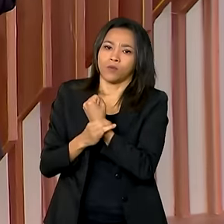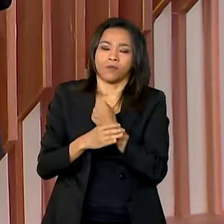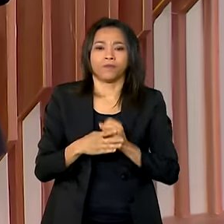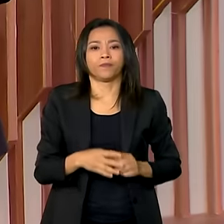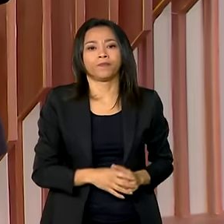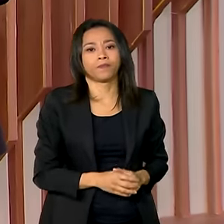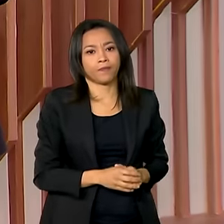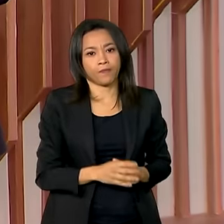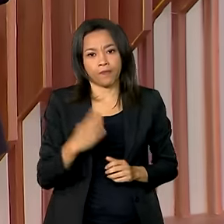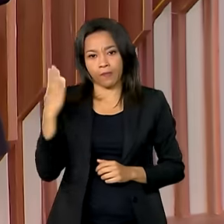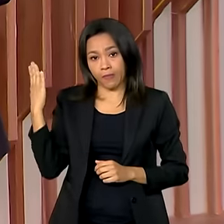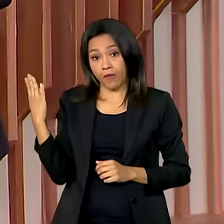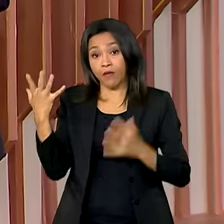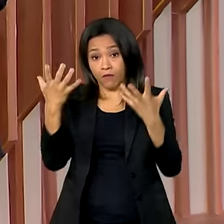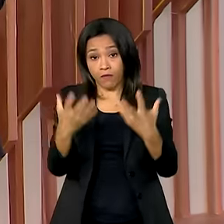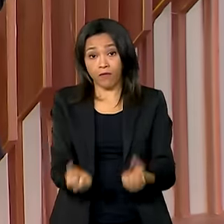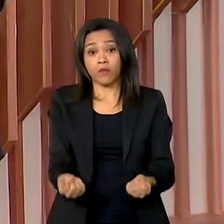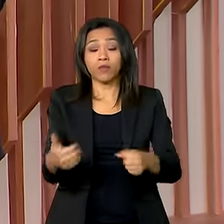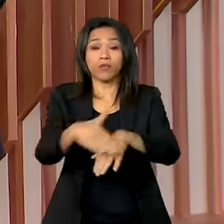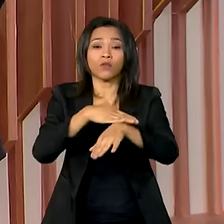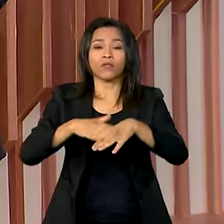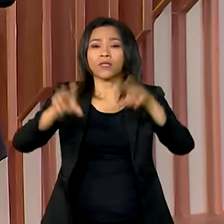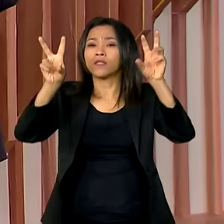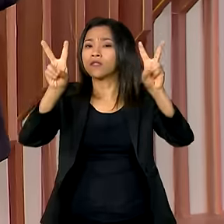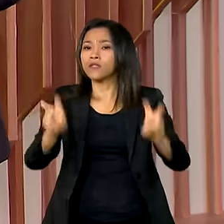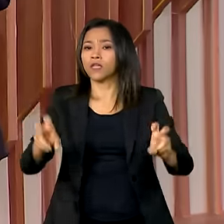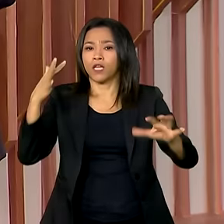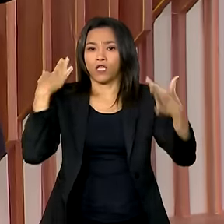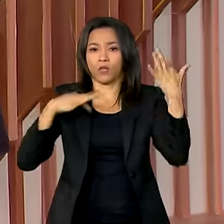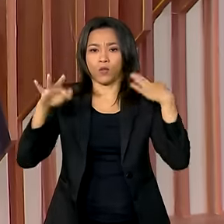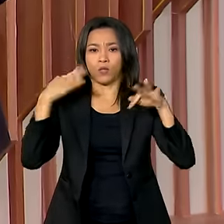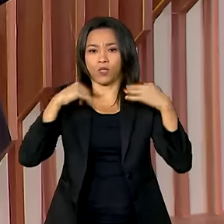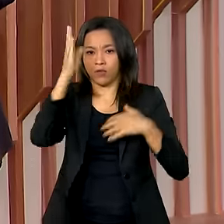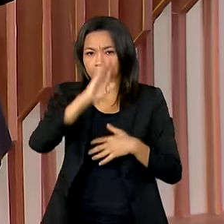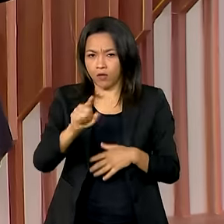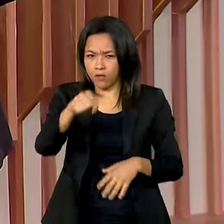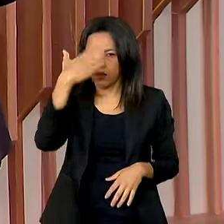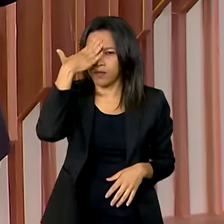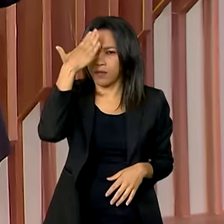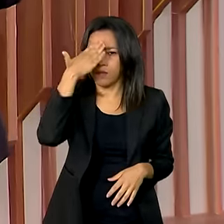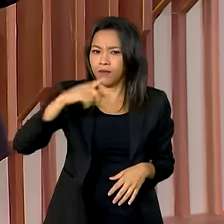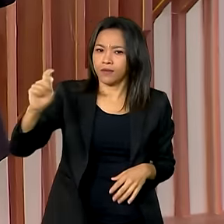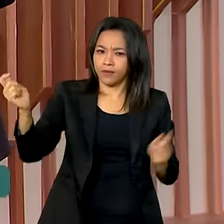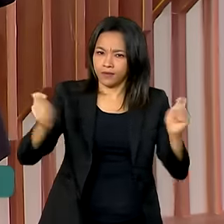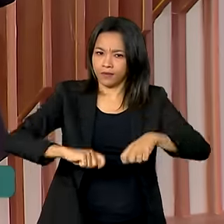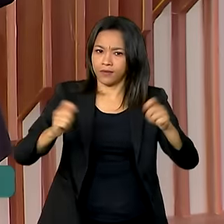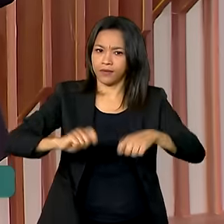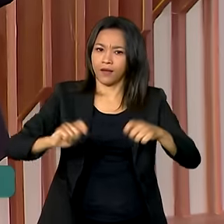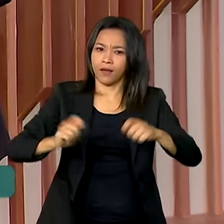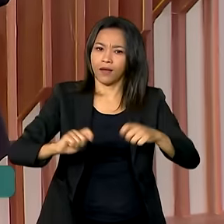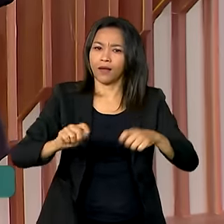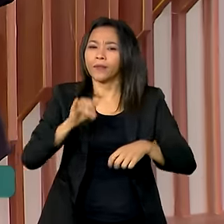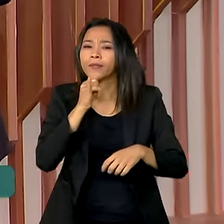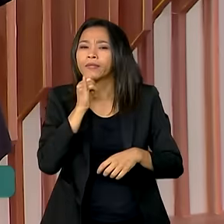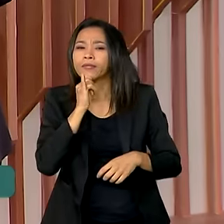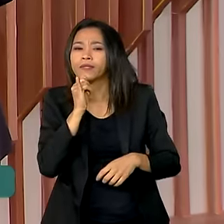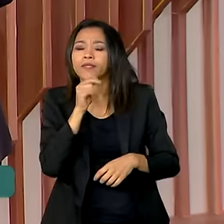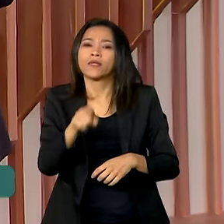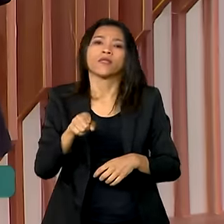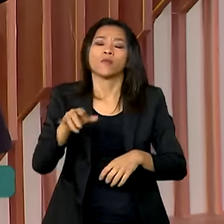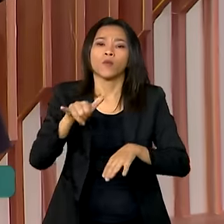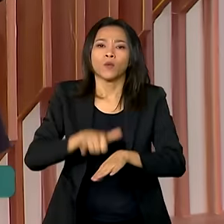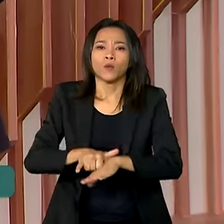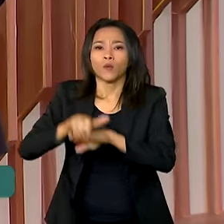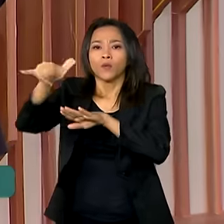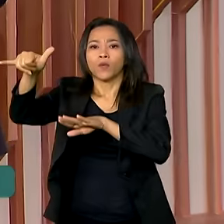Bom, agora nós vamos falar sobre turismo no Brasil. Você sabia que é possível transformar aquela conexão de voo em